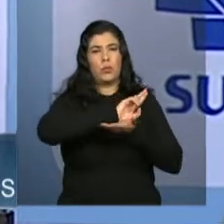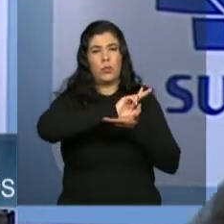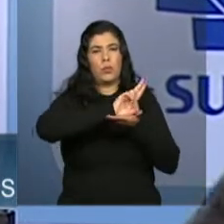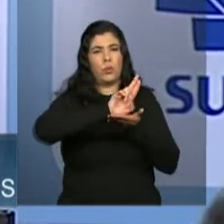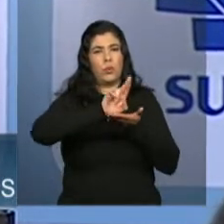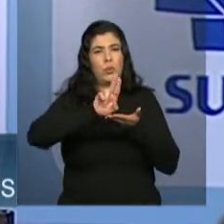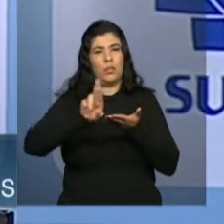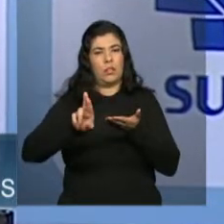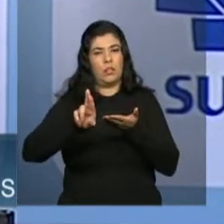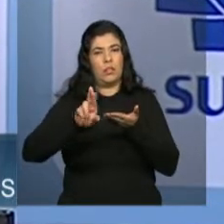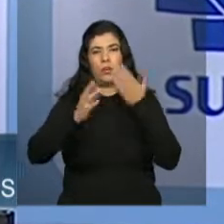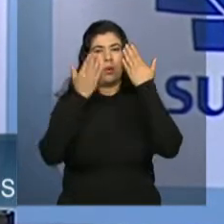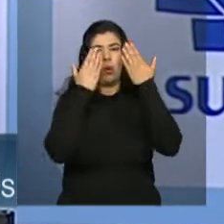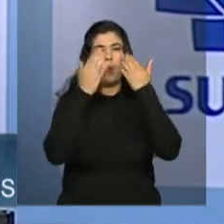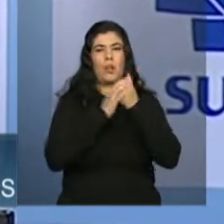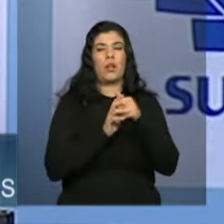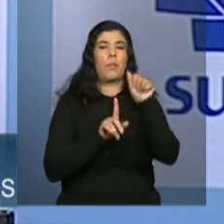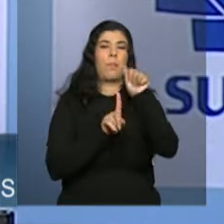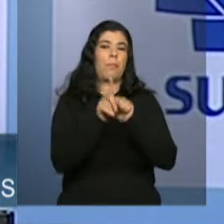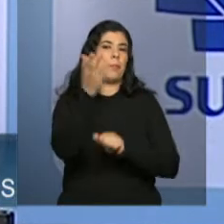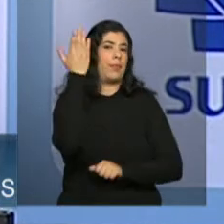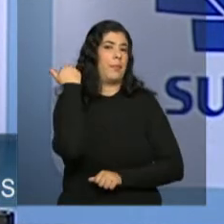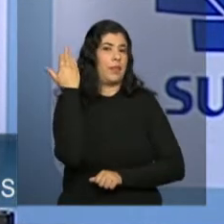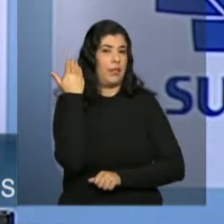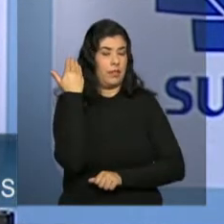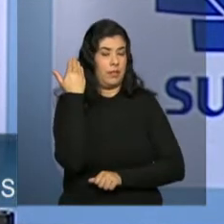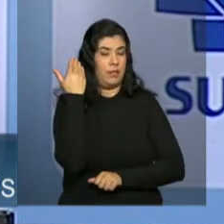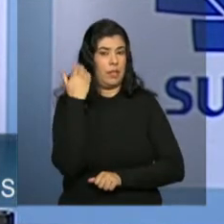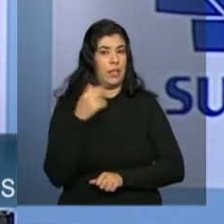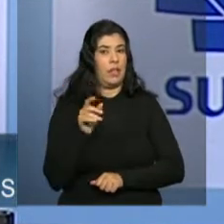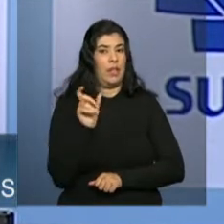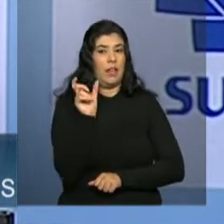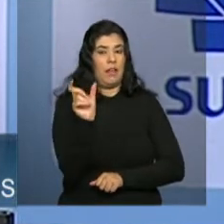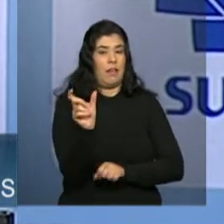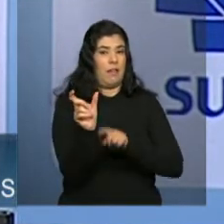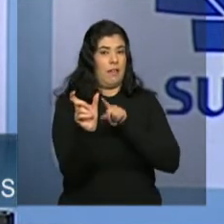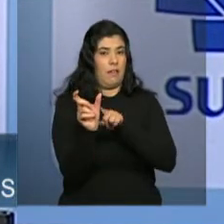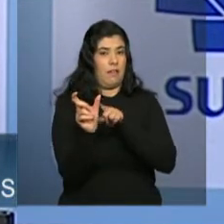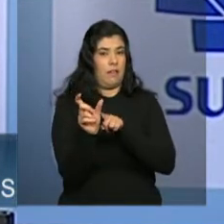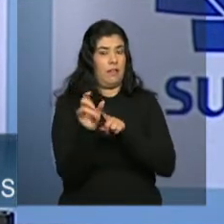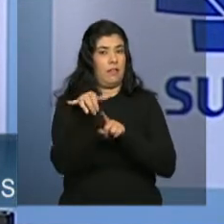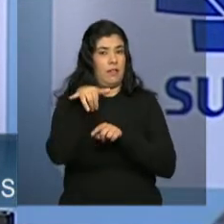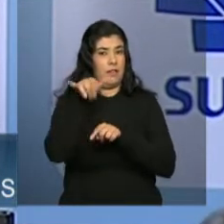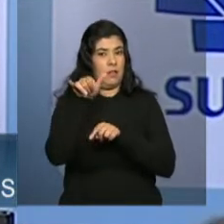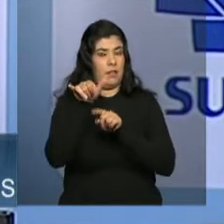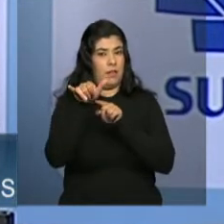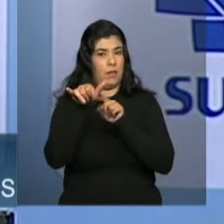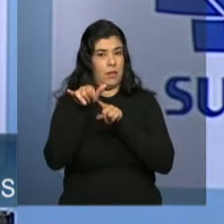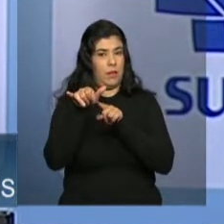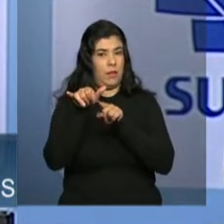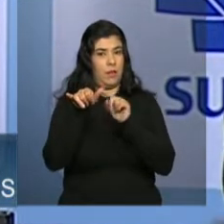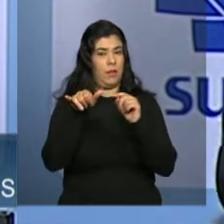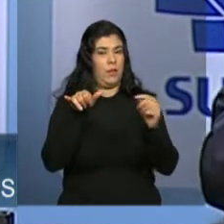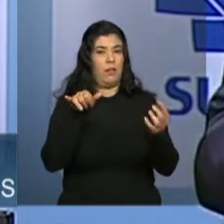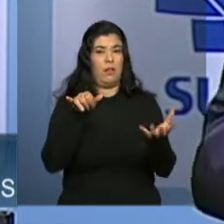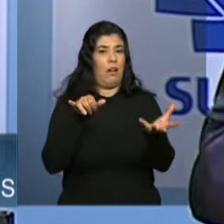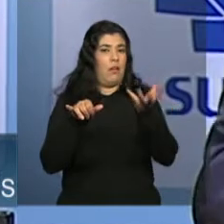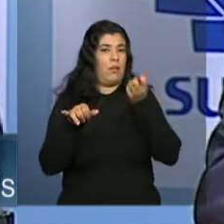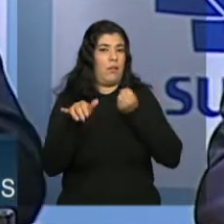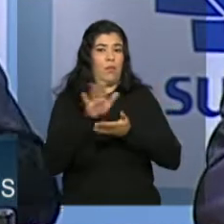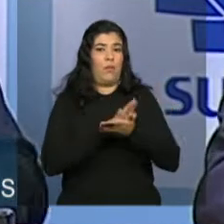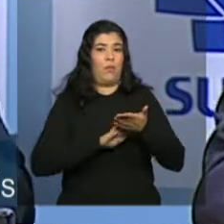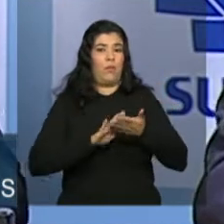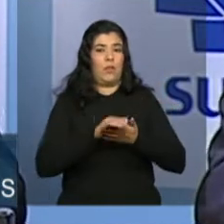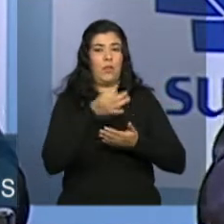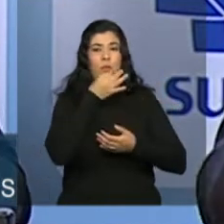ela não é o do mês passado uma das uma nós não aceitamos da consulta pública mas não aceitamos